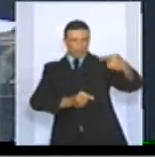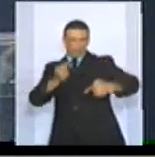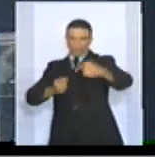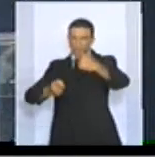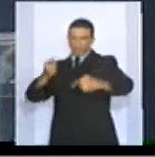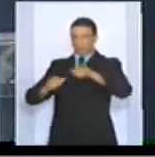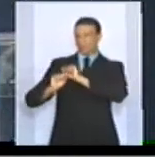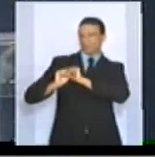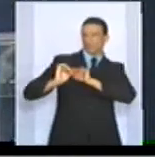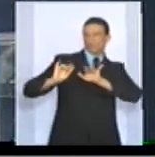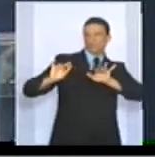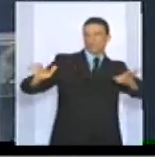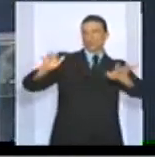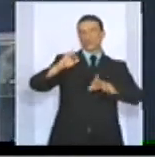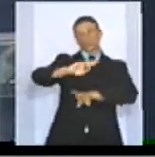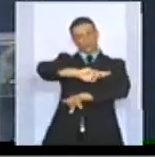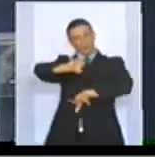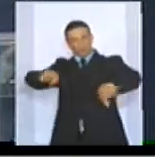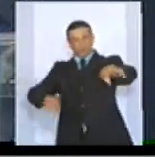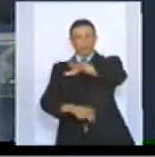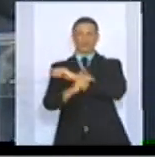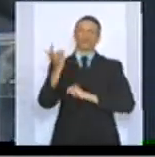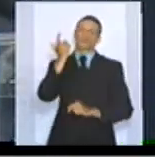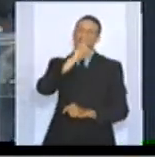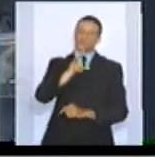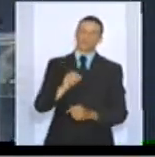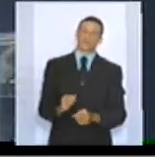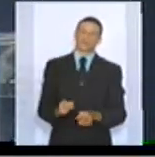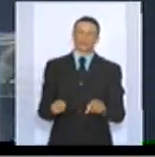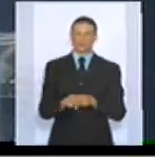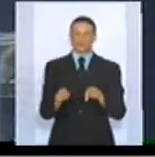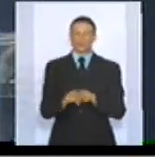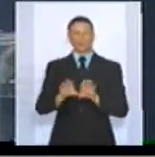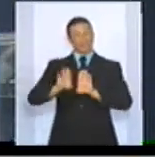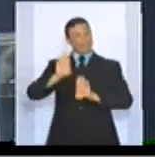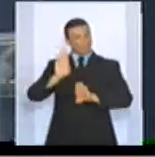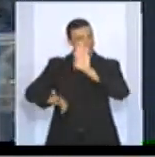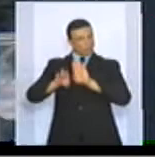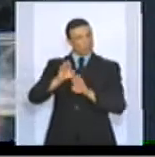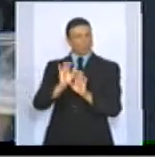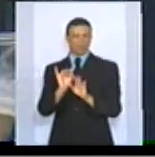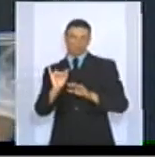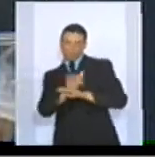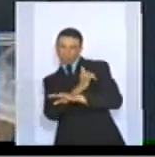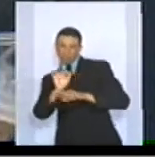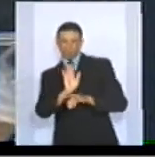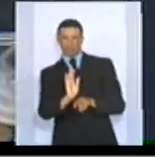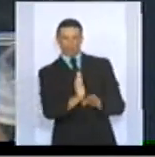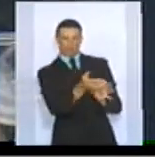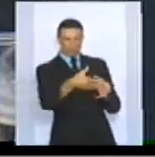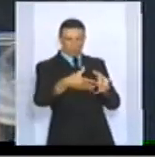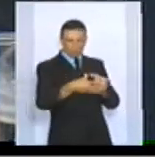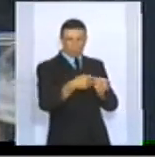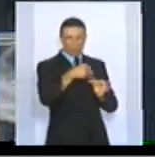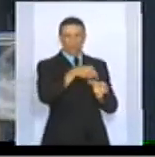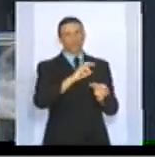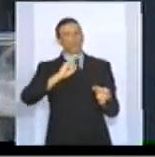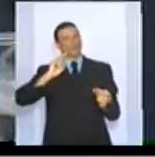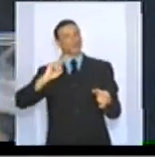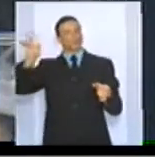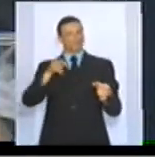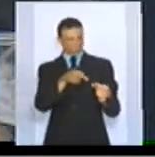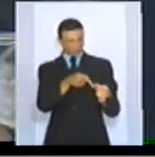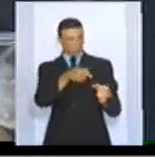e diversidade no mercado. Alguns casos emblemáticos de regulação econômica do mercado audiovisual vale a pena a